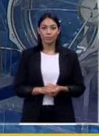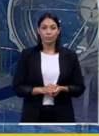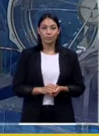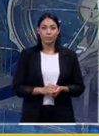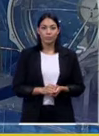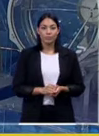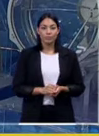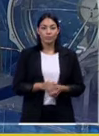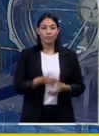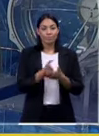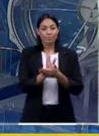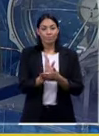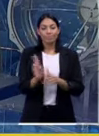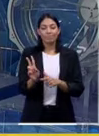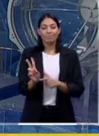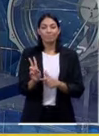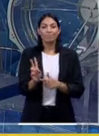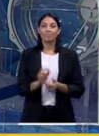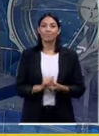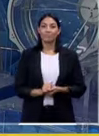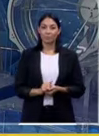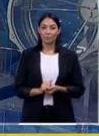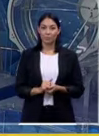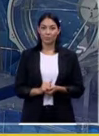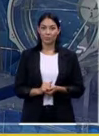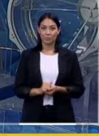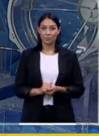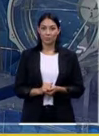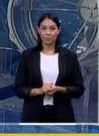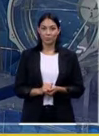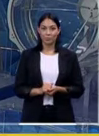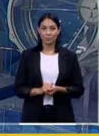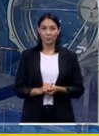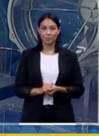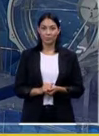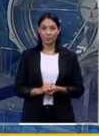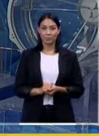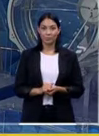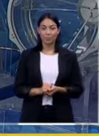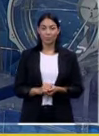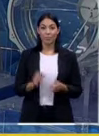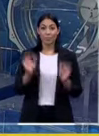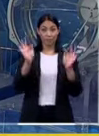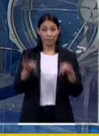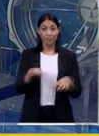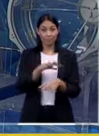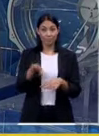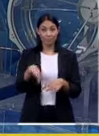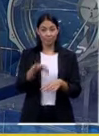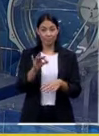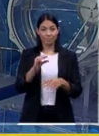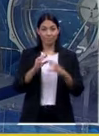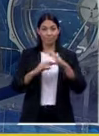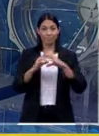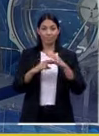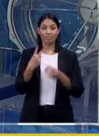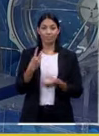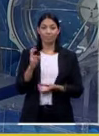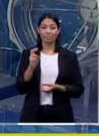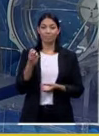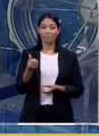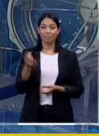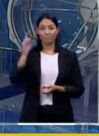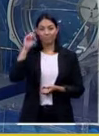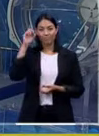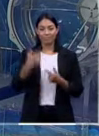Número sorteado confirmado pelos nossos auditores populares. Então, está validado e encerrado o sorteio de número 256 do